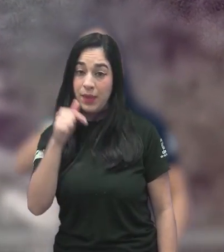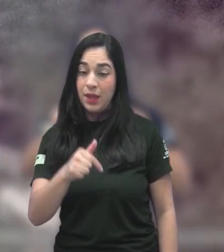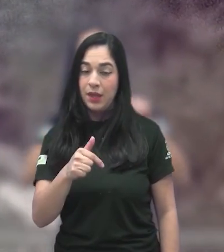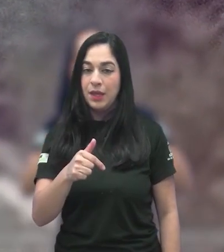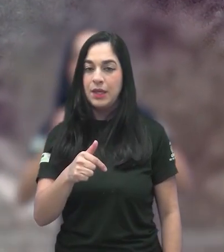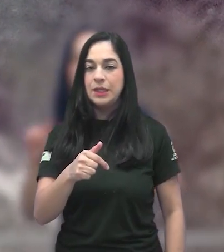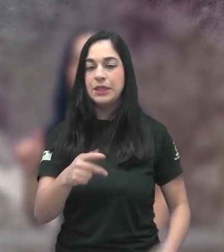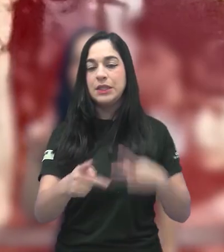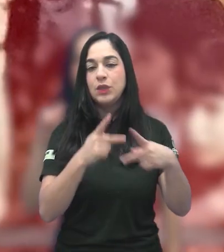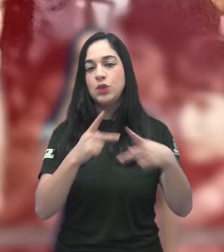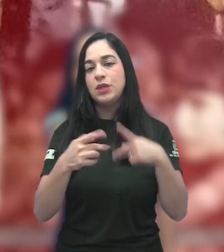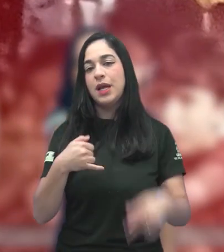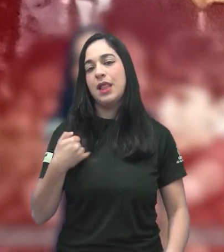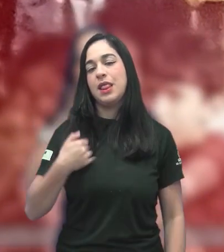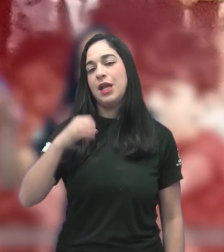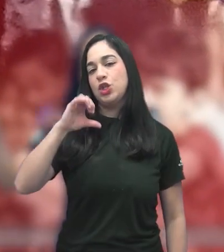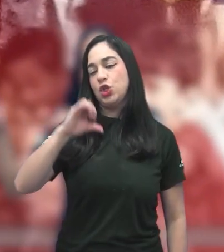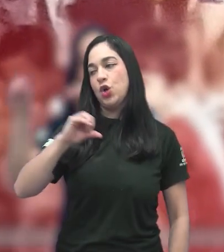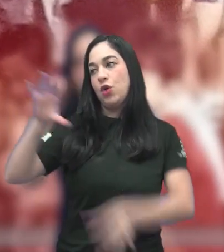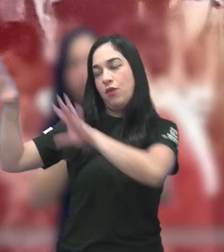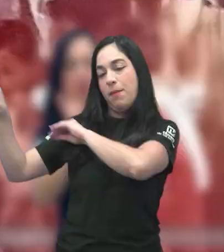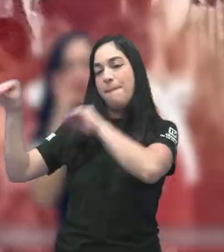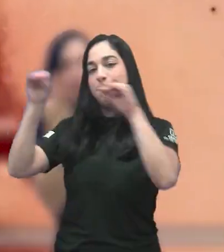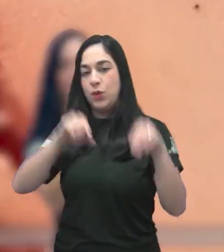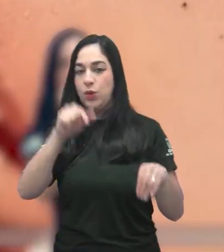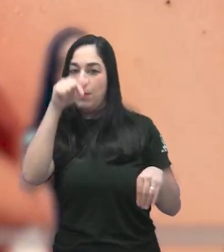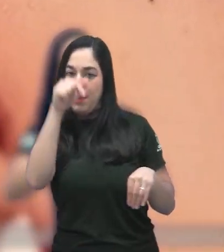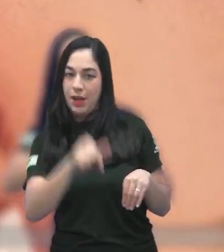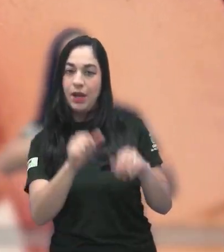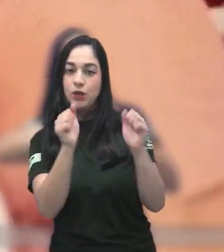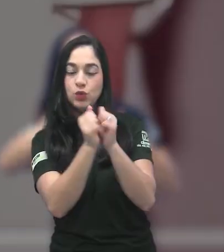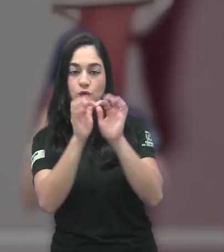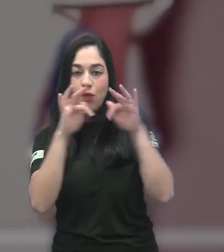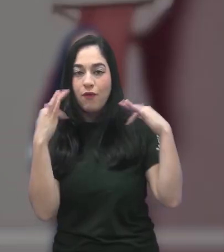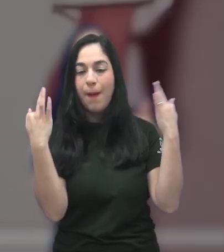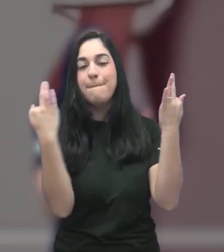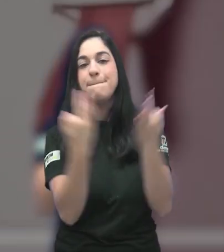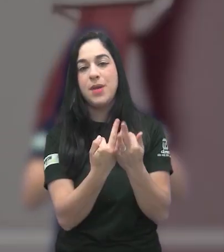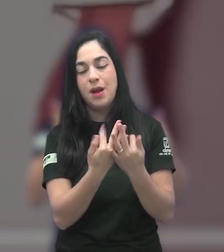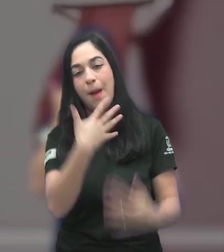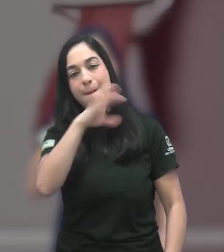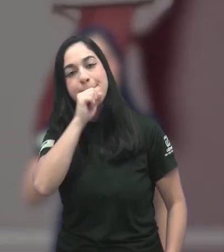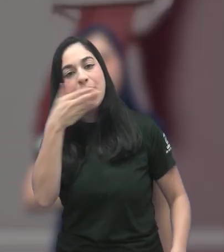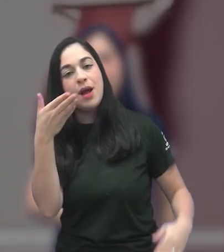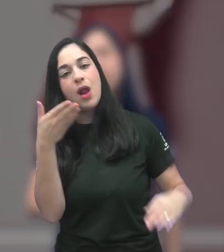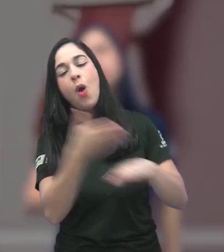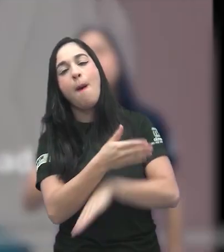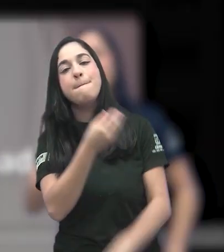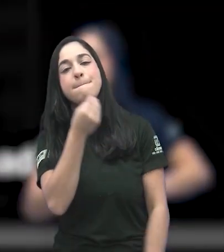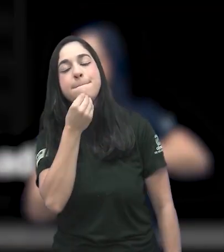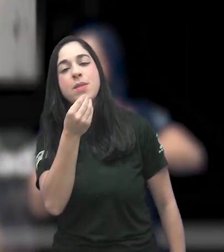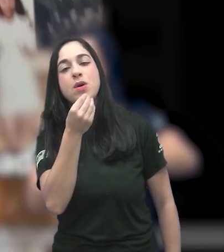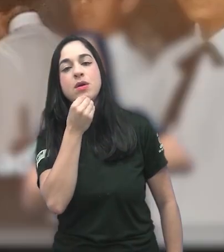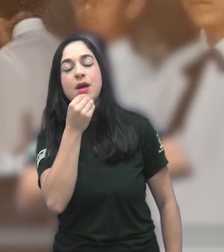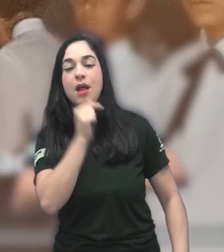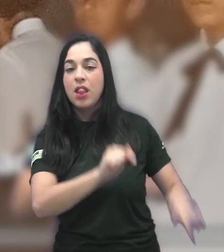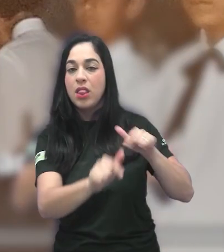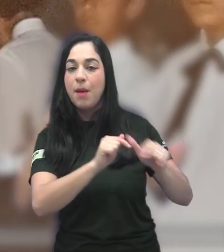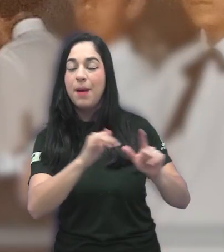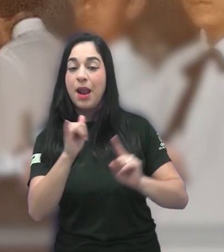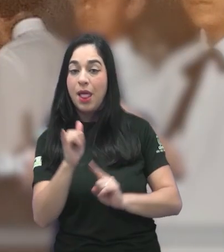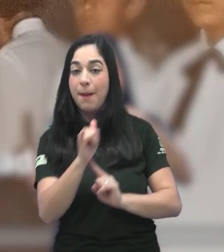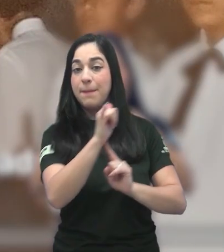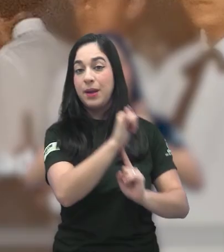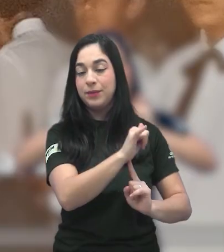1973. A mudança para São José dos Campos veio aos 9 anos, após o pai receber proposta para trabalhar no